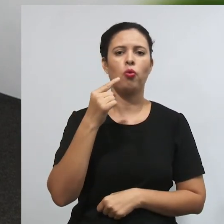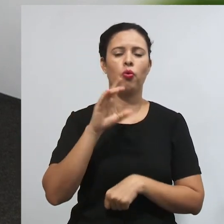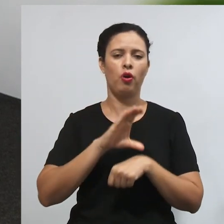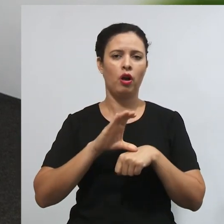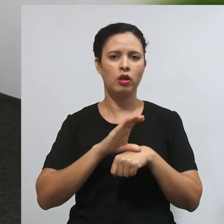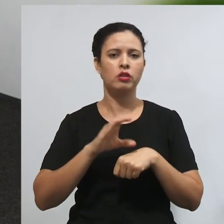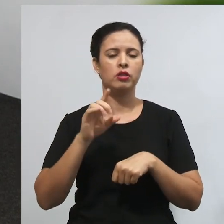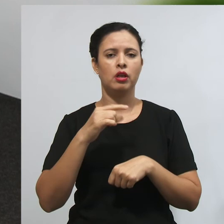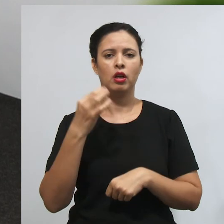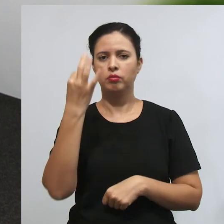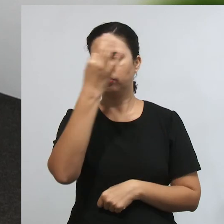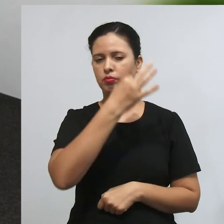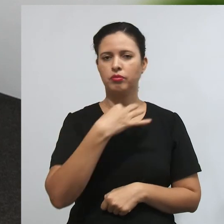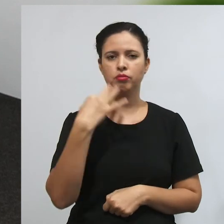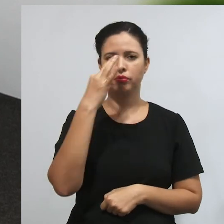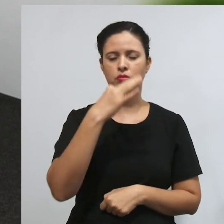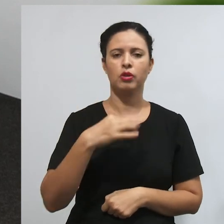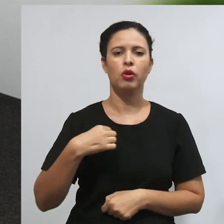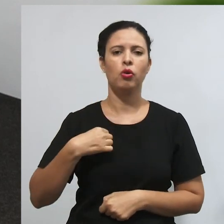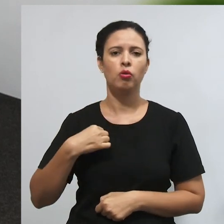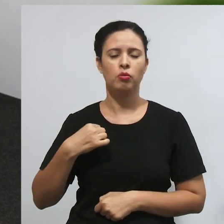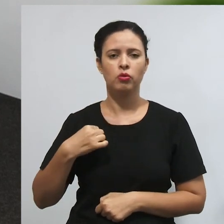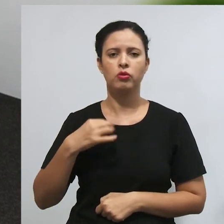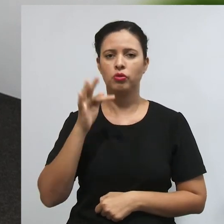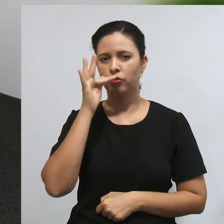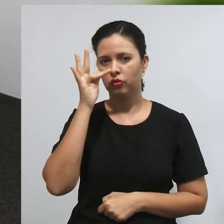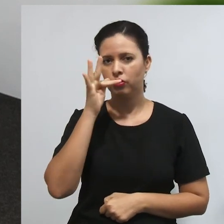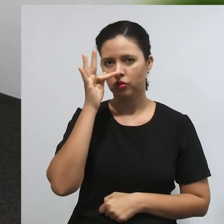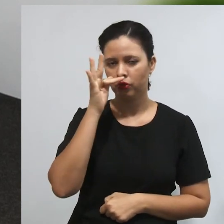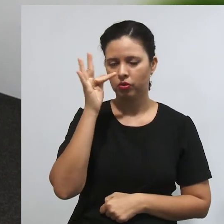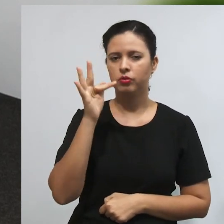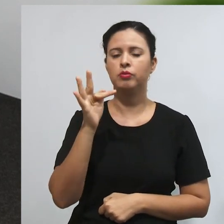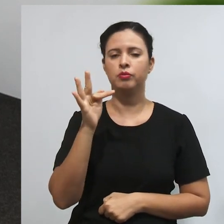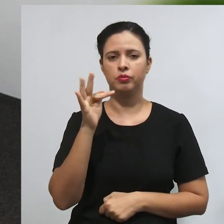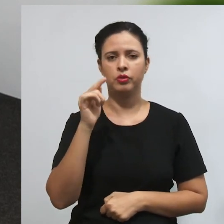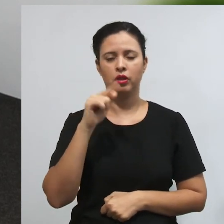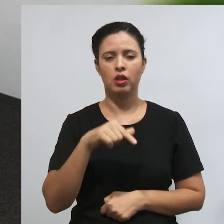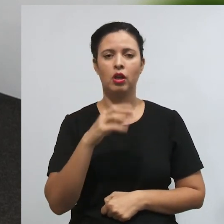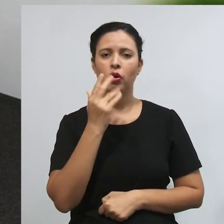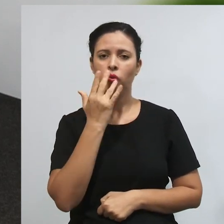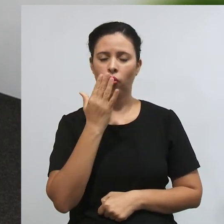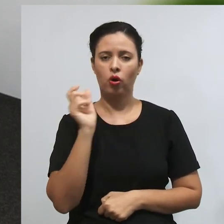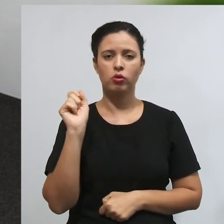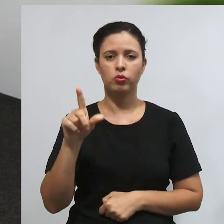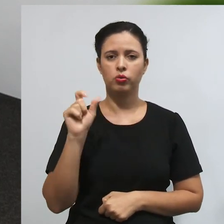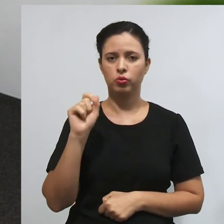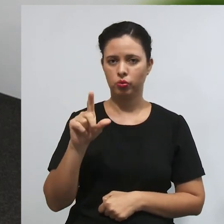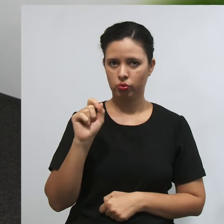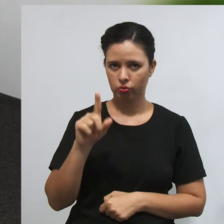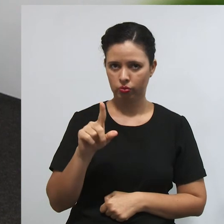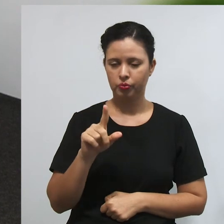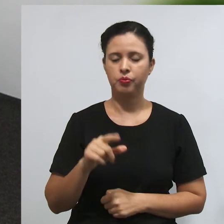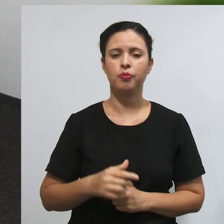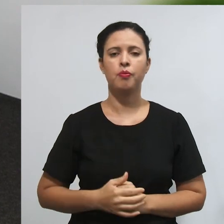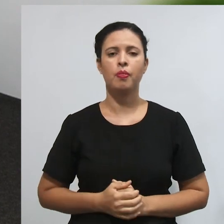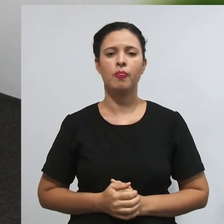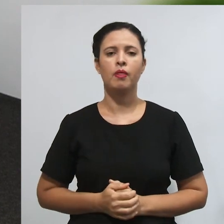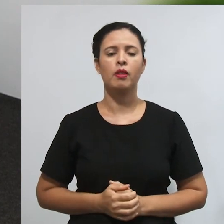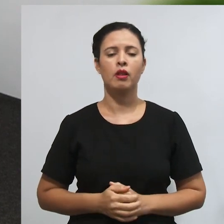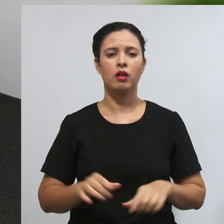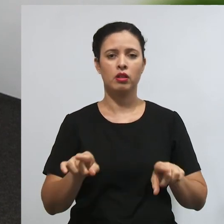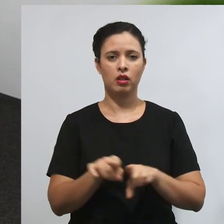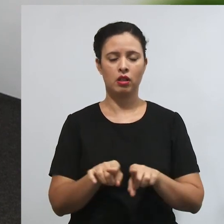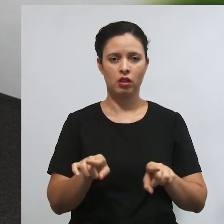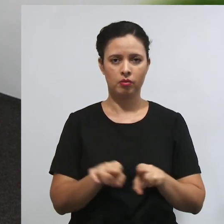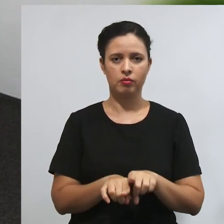estou maquiada, eu estou usando uma blusa floral, na tonalidade azul, né? O fundo da blusa é azul, estou usando